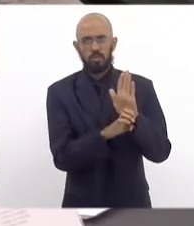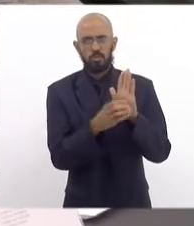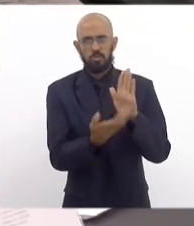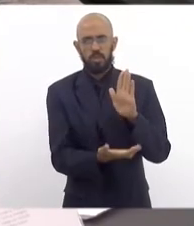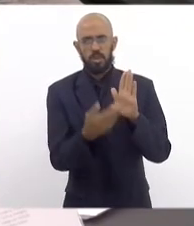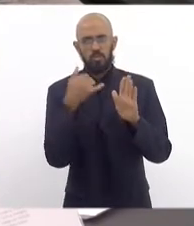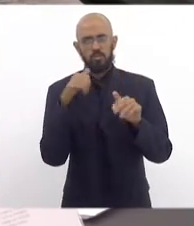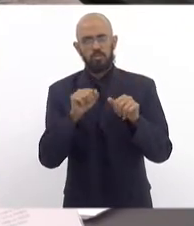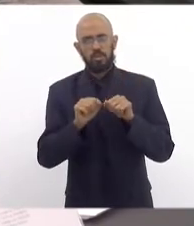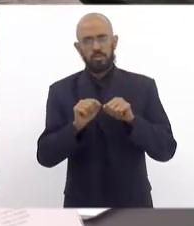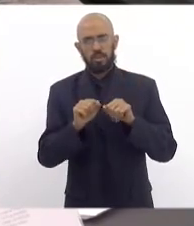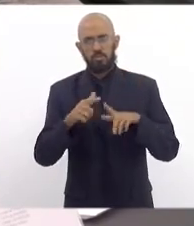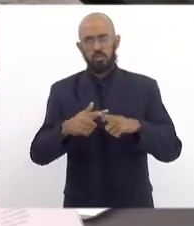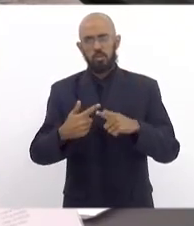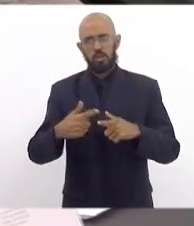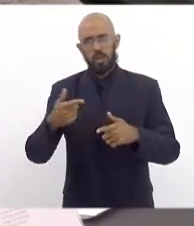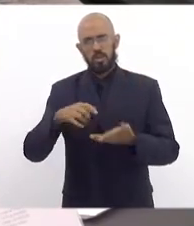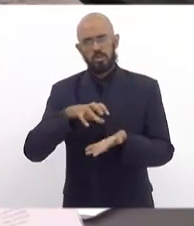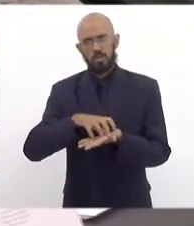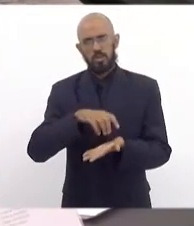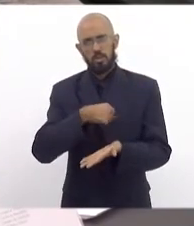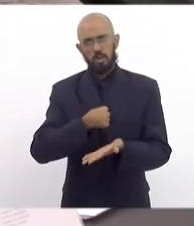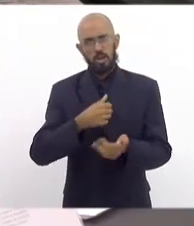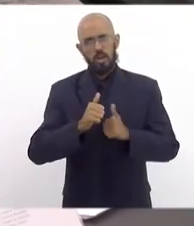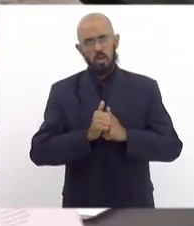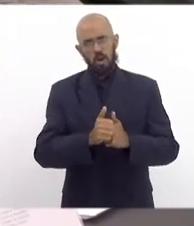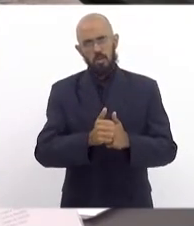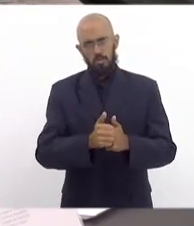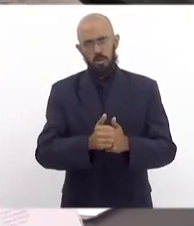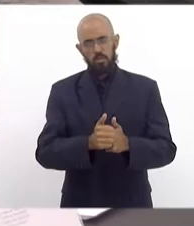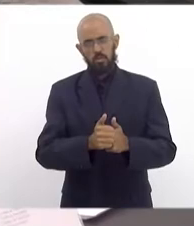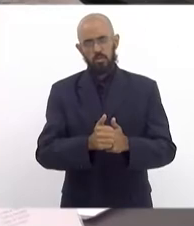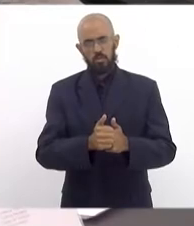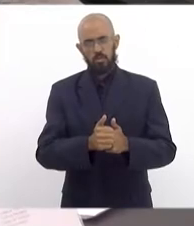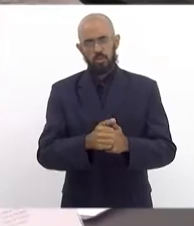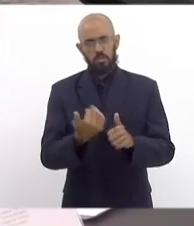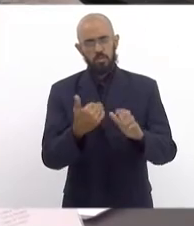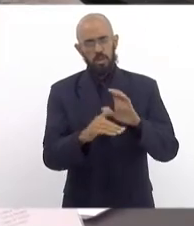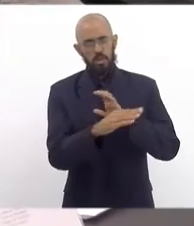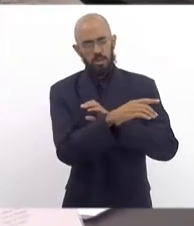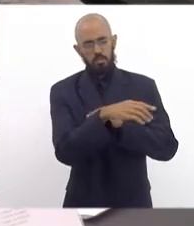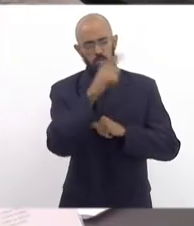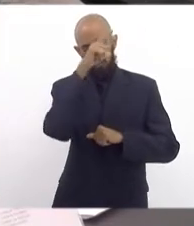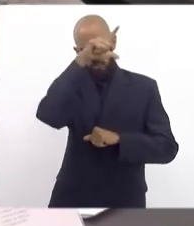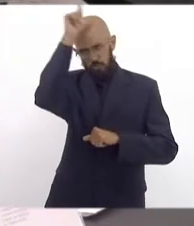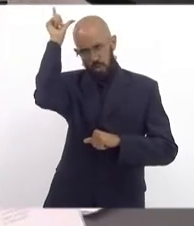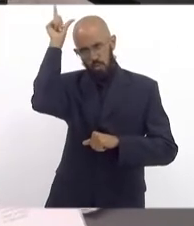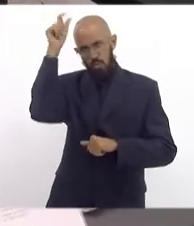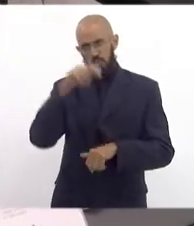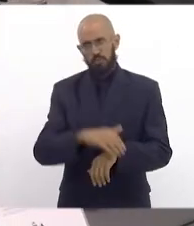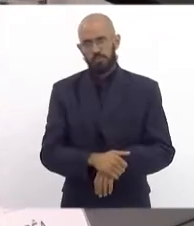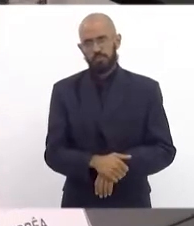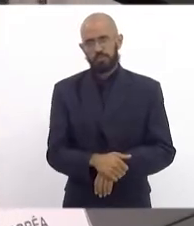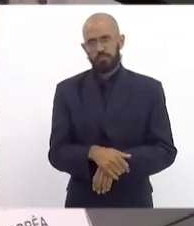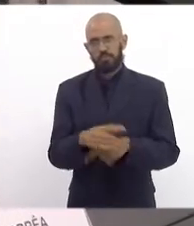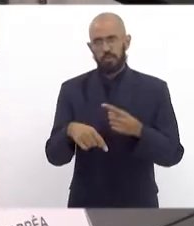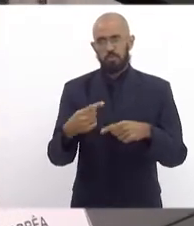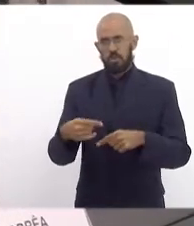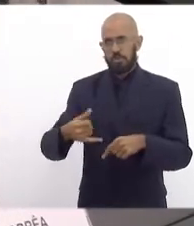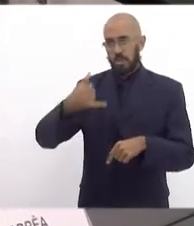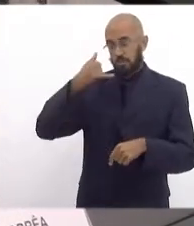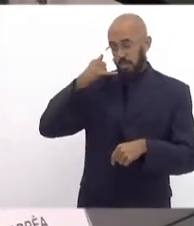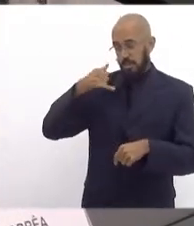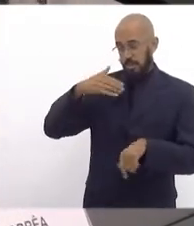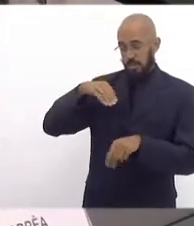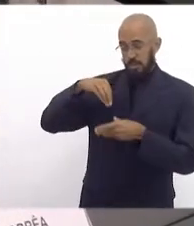porque você sabe que esse setor eu acompanha há muito tempo me mandei a minha semanas para o deputado nos Paulo passa um tempo ele me